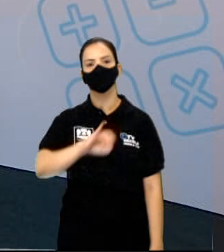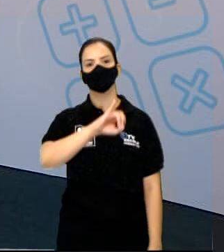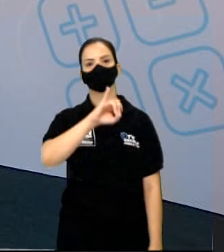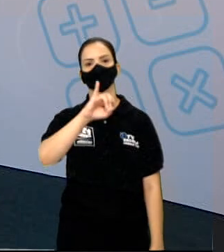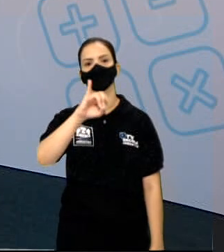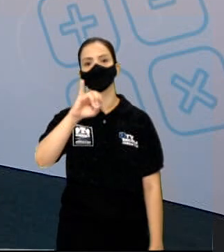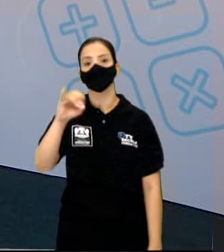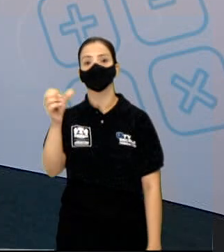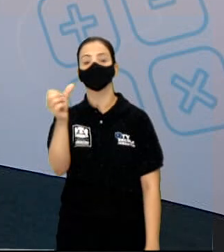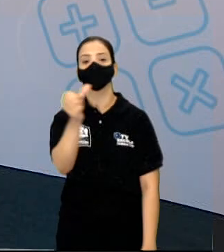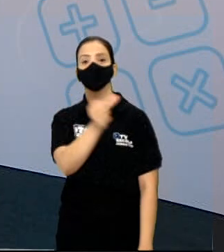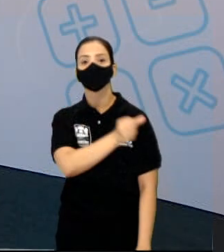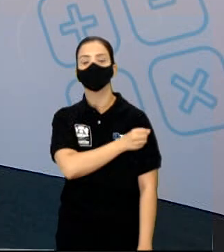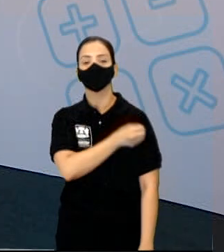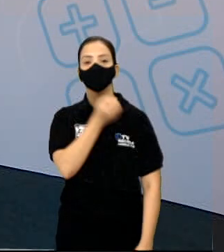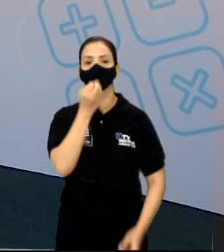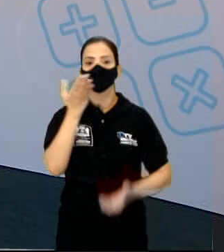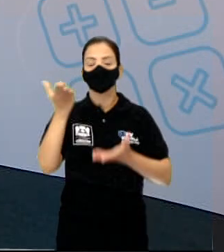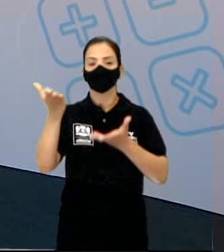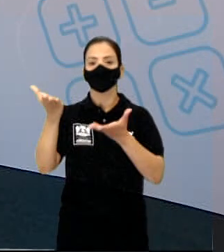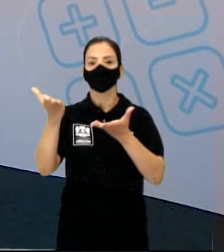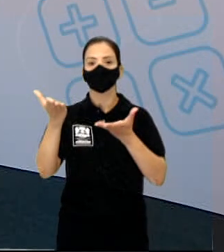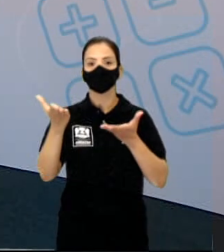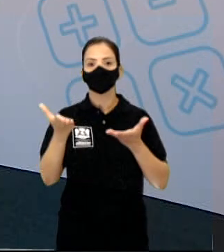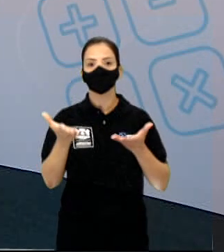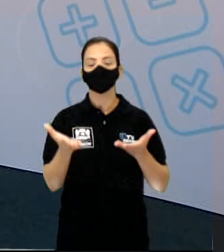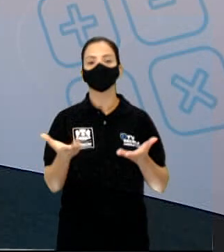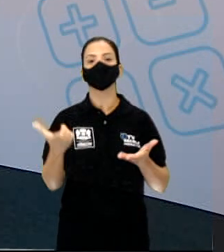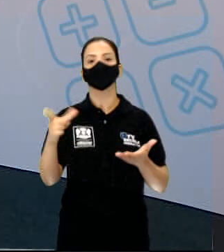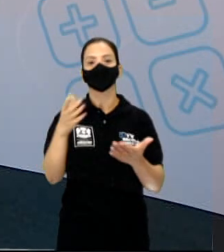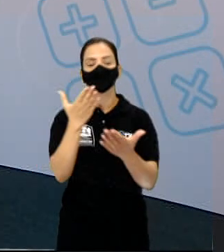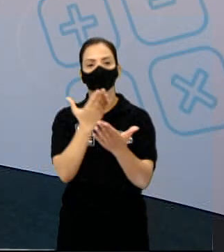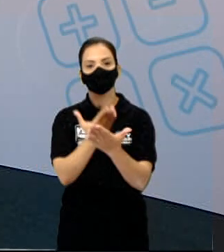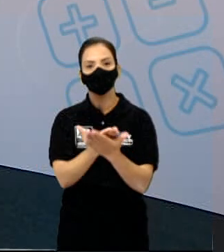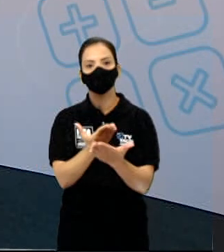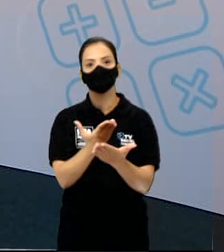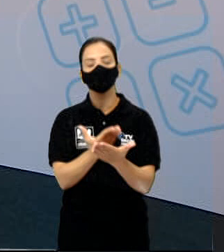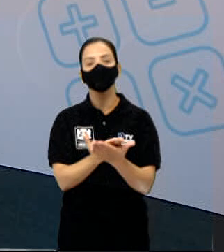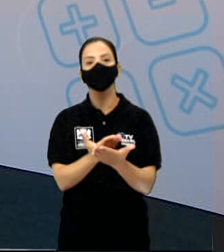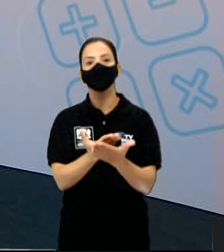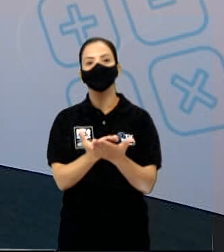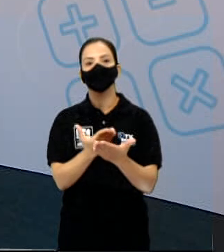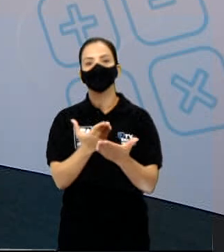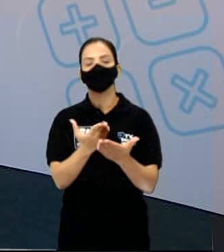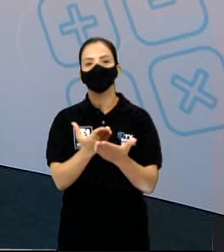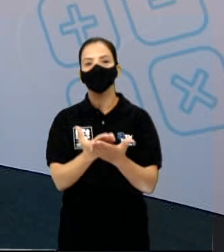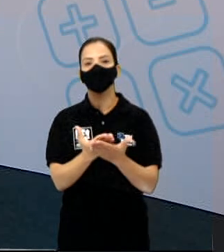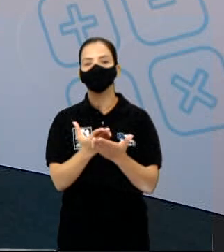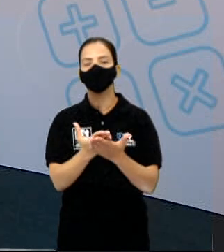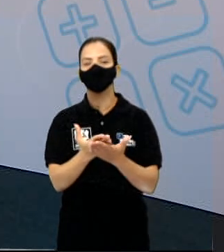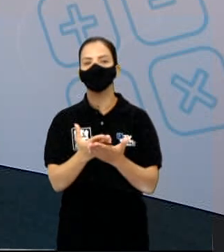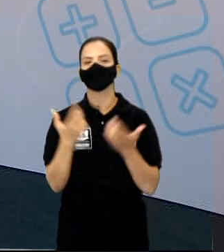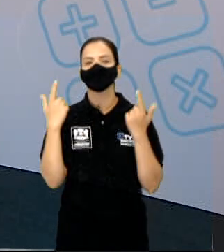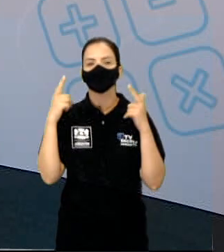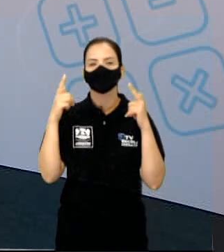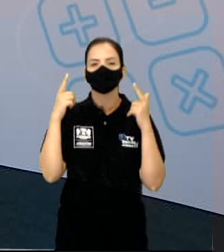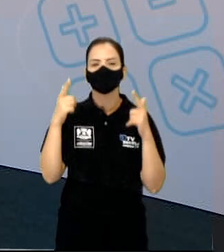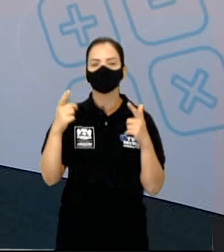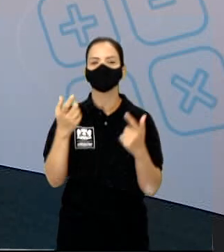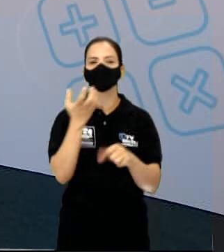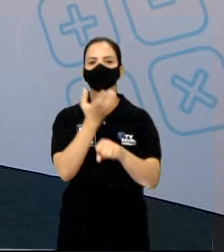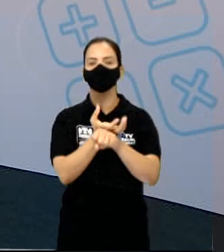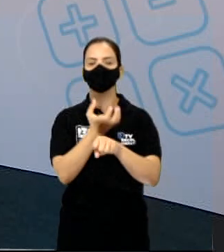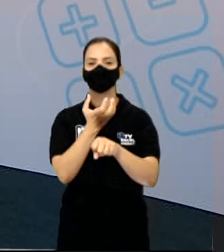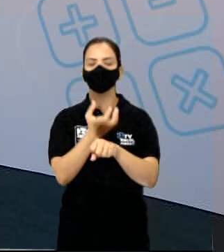Olá, sexto ano, sejam bem-vindos a mais uma aula aqui, a mais uma aventura na disciplina de História. Sou